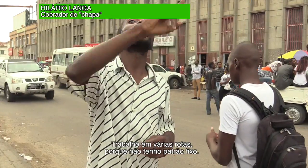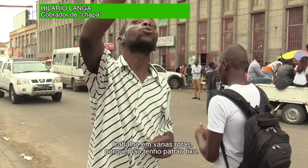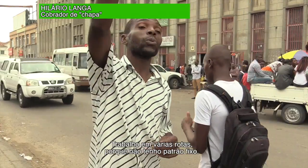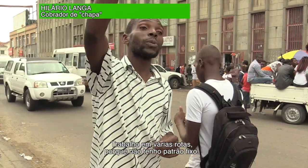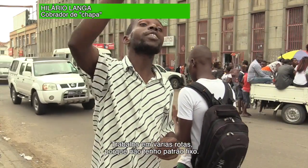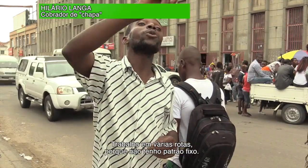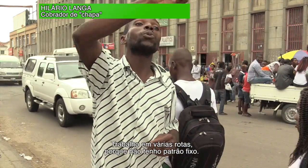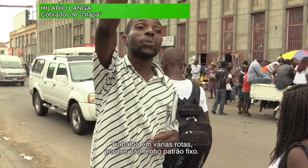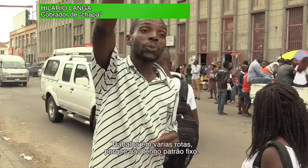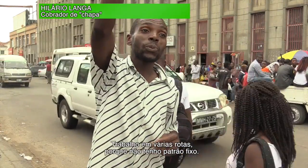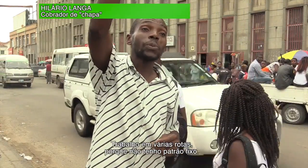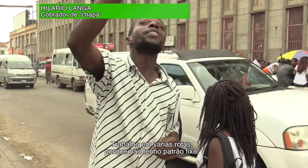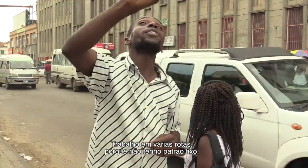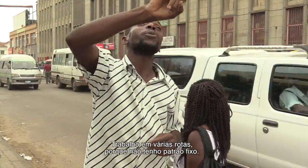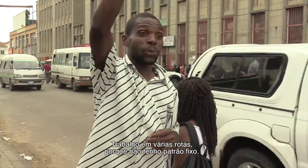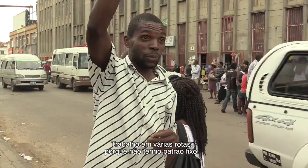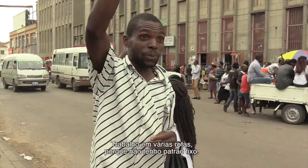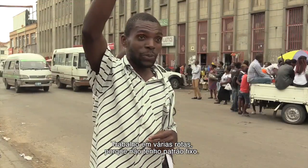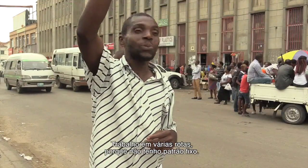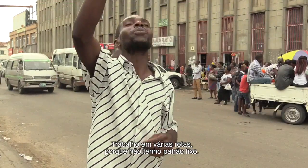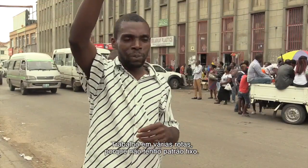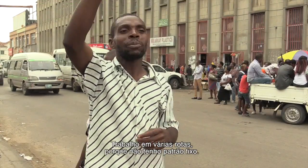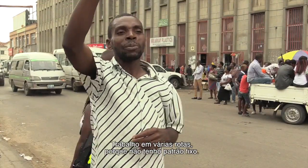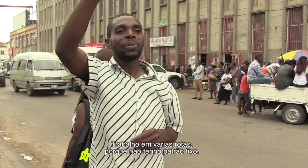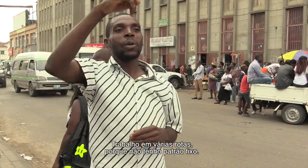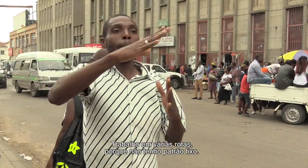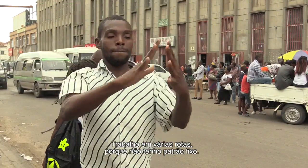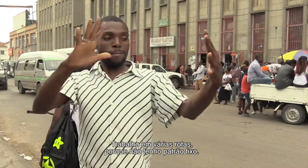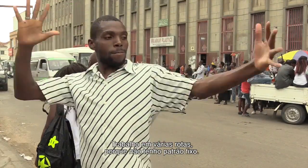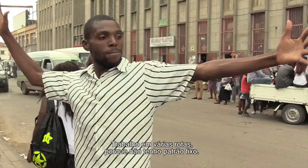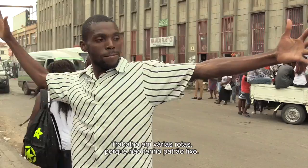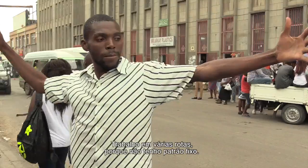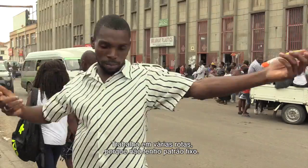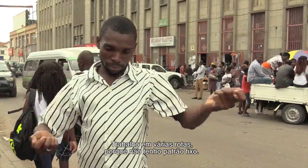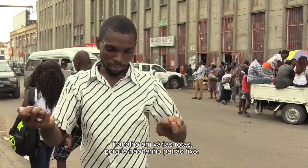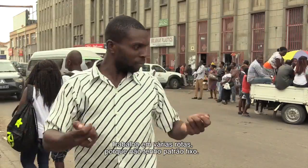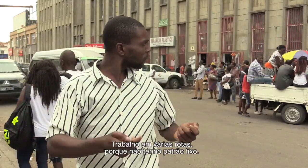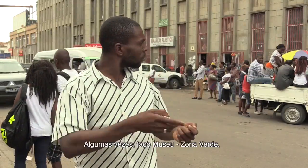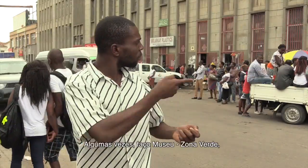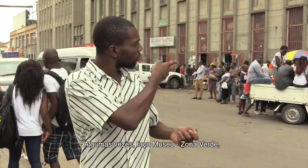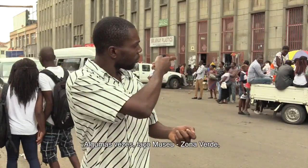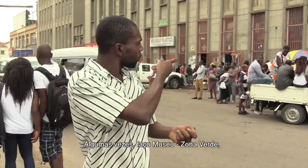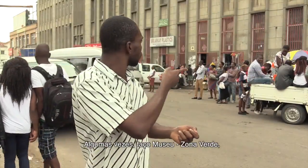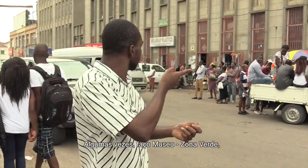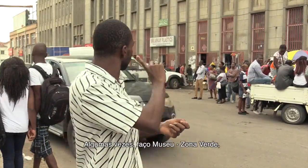Trabalho em várias rotas, porque não tenho patrão fixo.